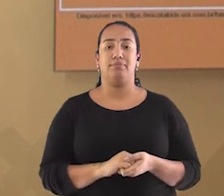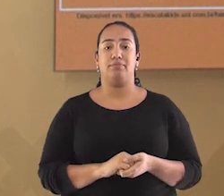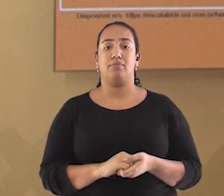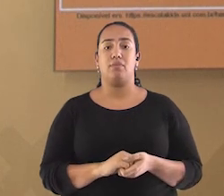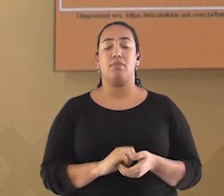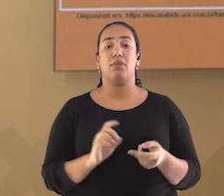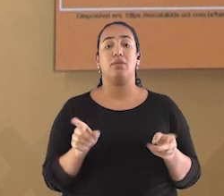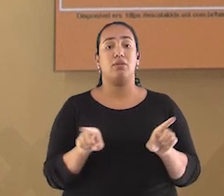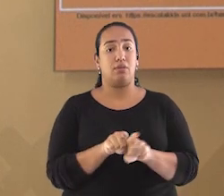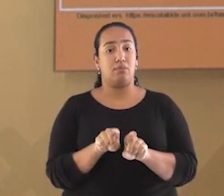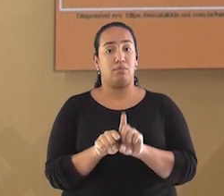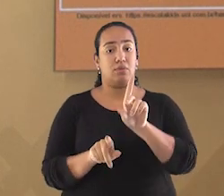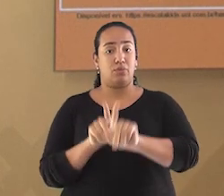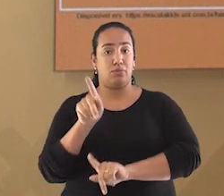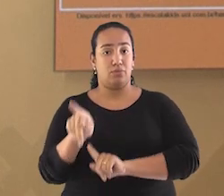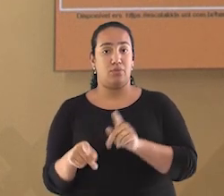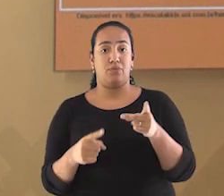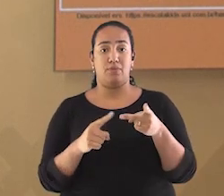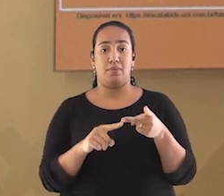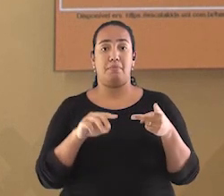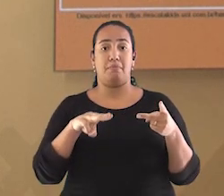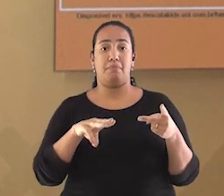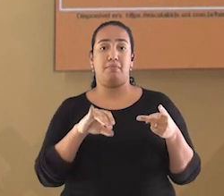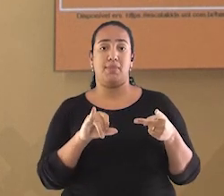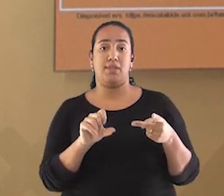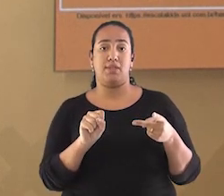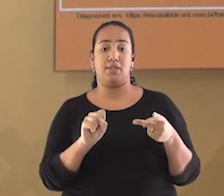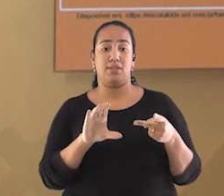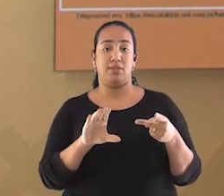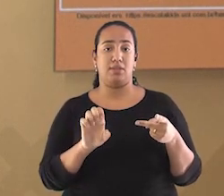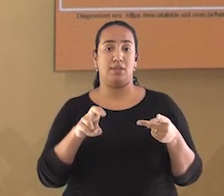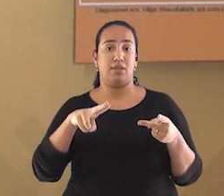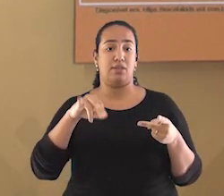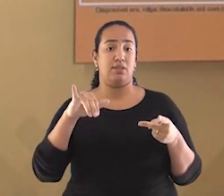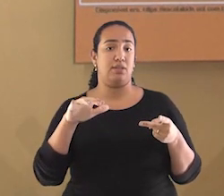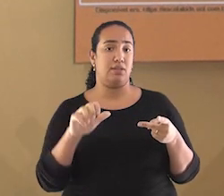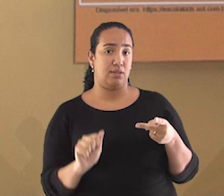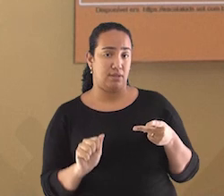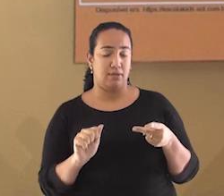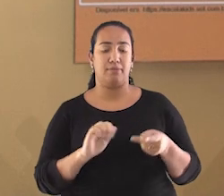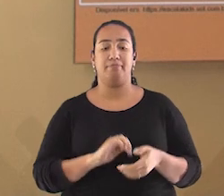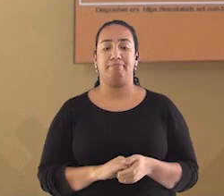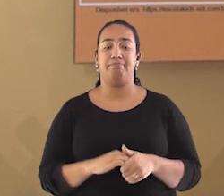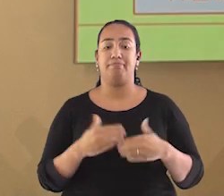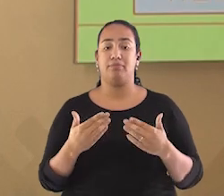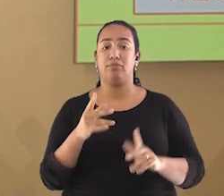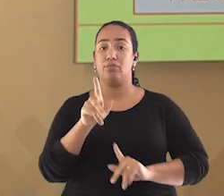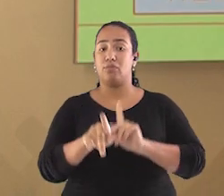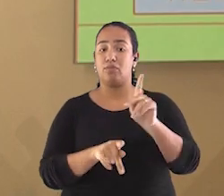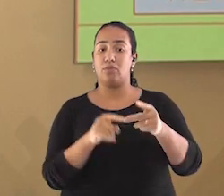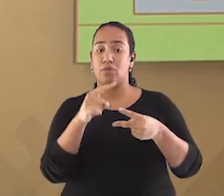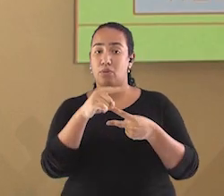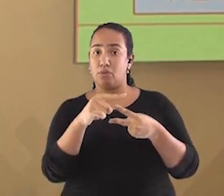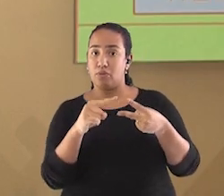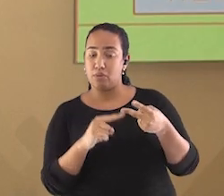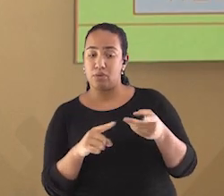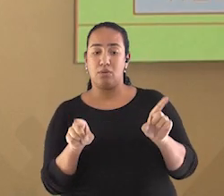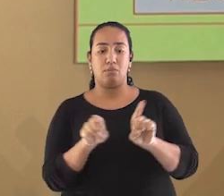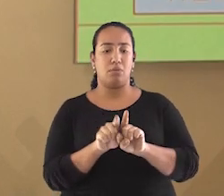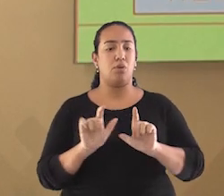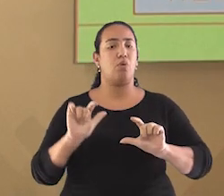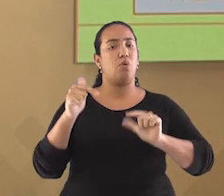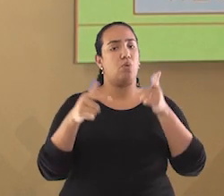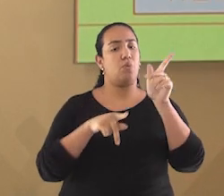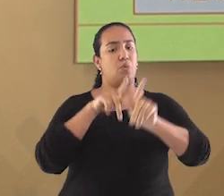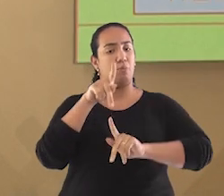civilização minoica, e a civilização micênica, também conhecida como aqueus. Essas 2 civilizações, mais outros